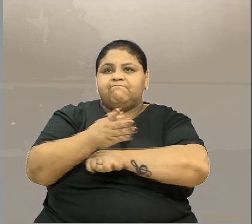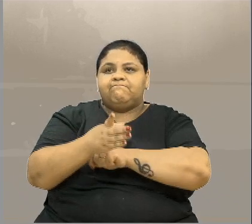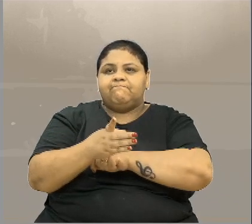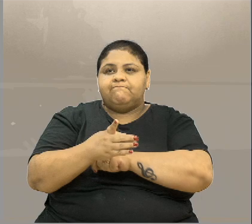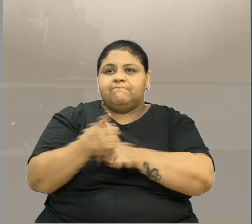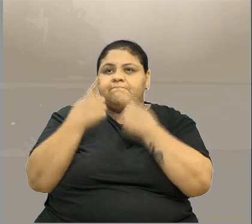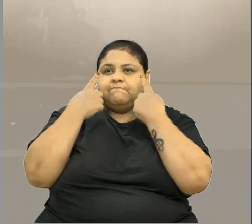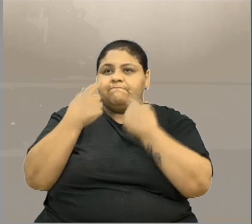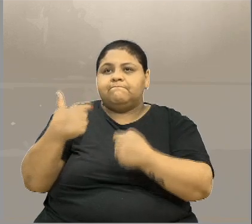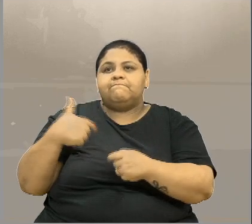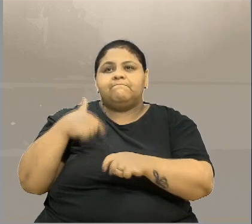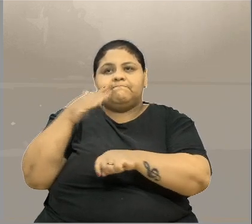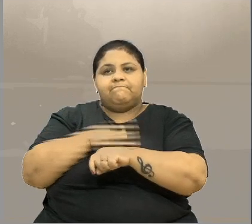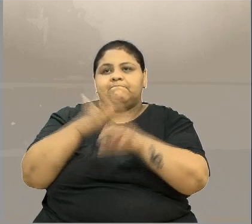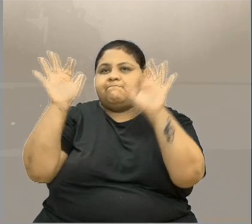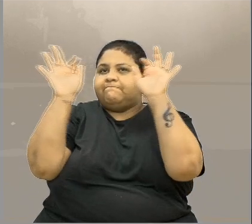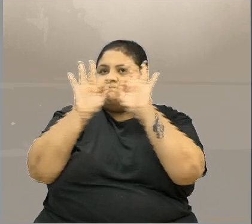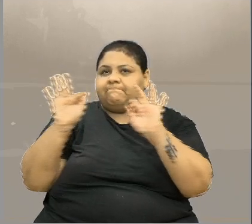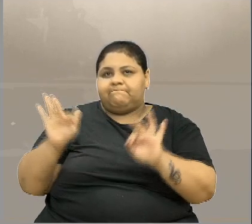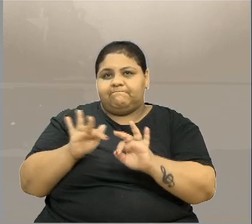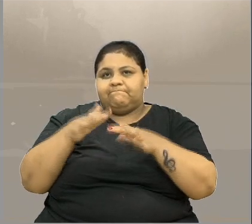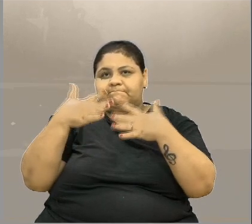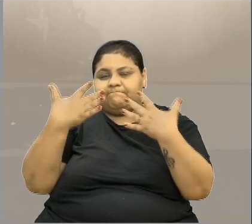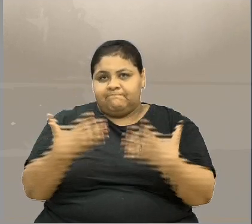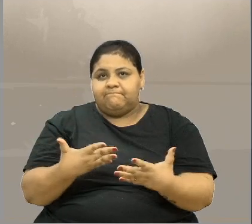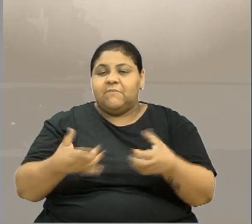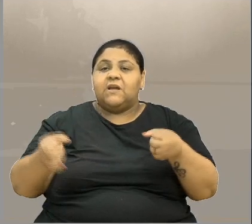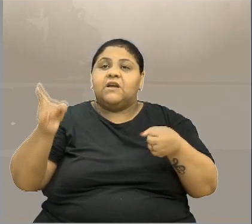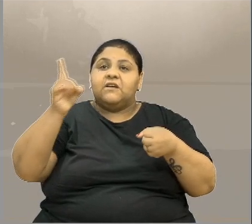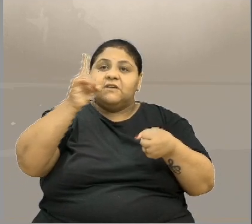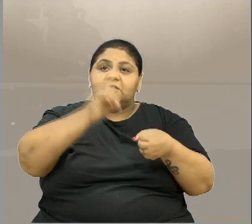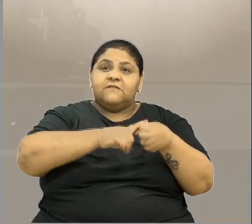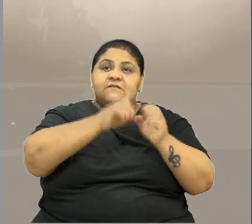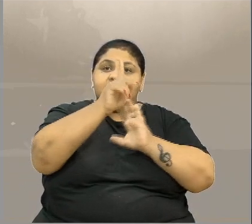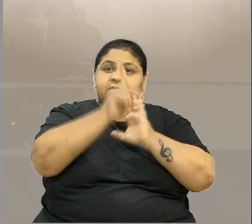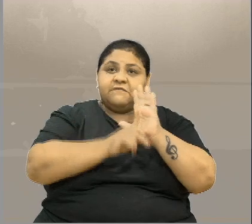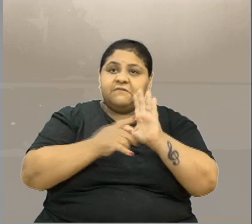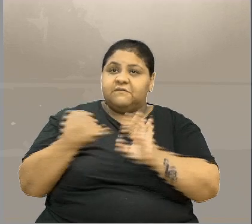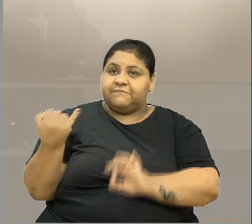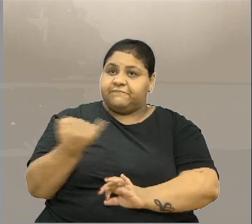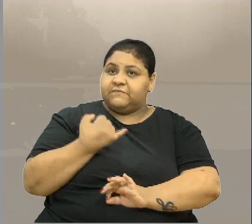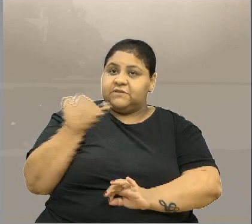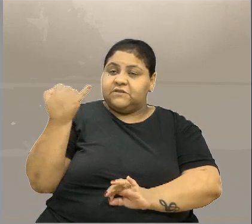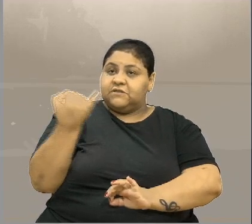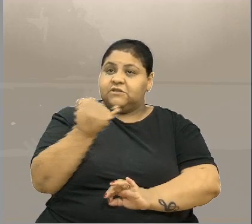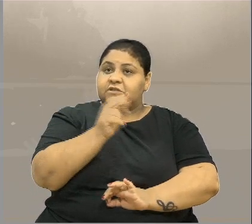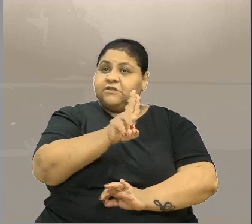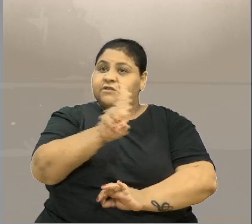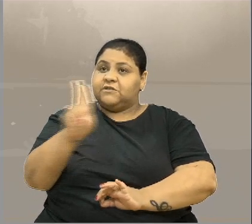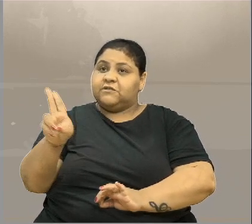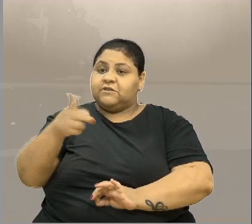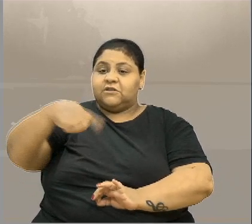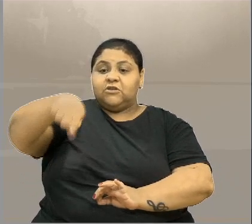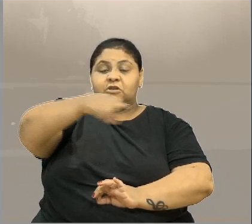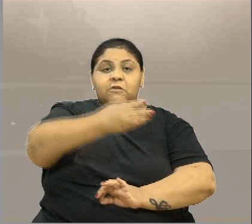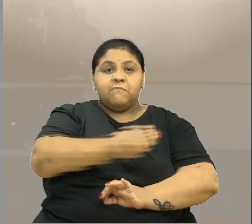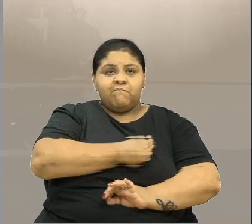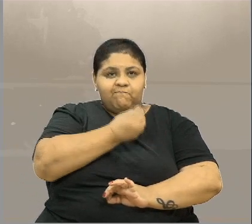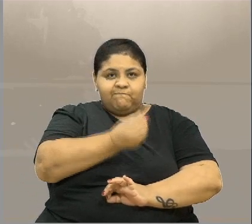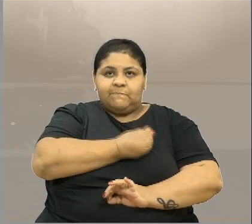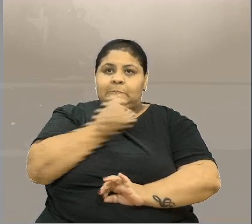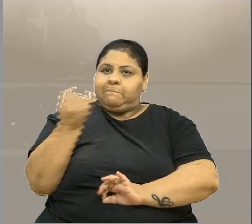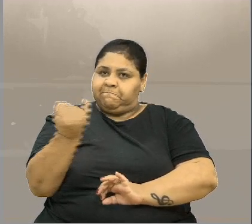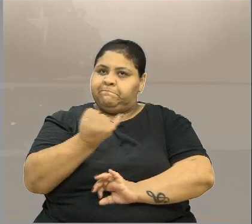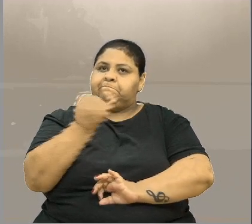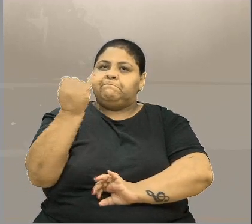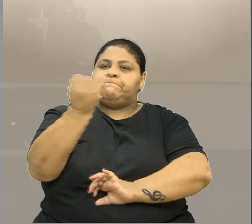momento de grande alegria, né? Retomamos também um projeto importantíssimo, chamado Nossas Vidas